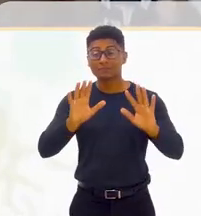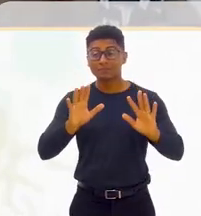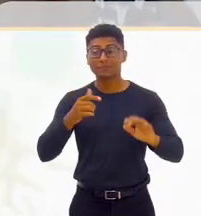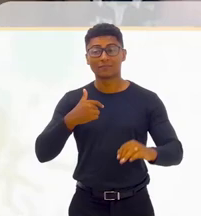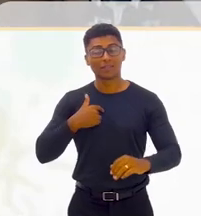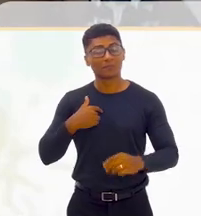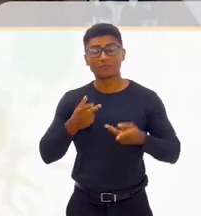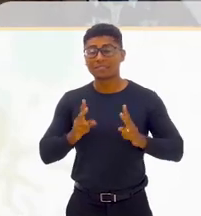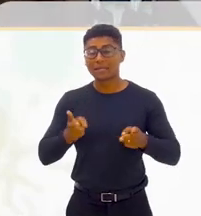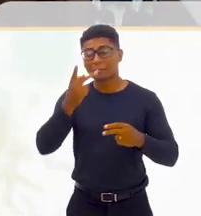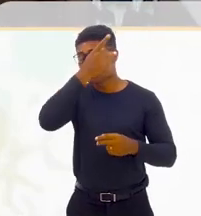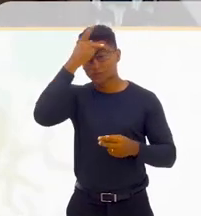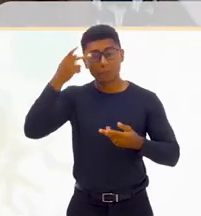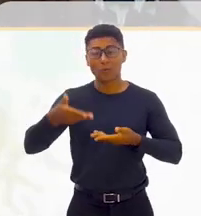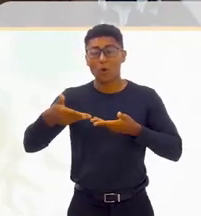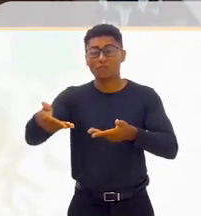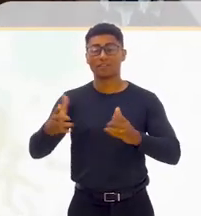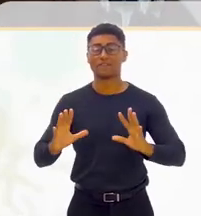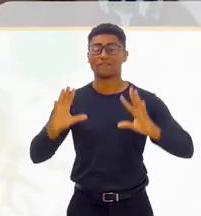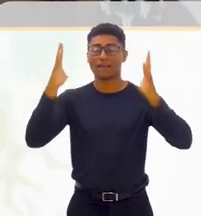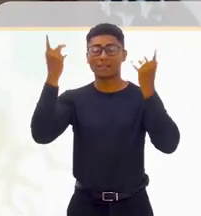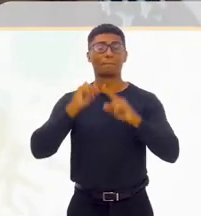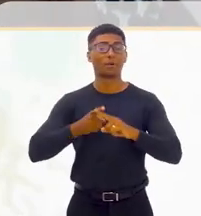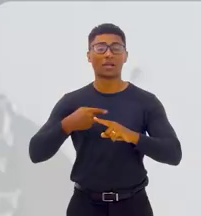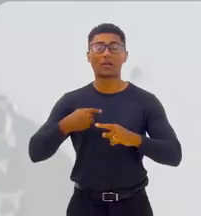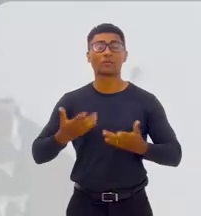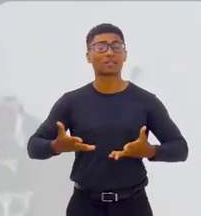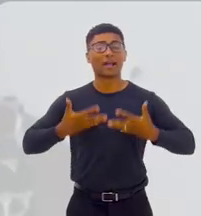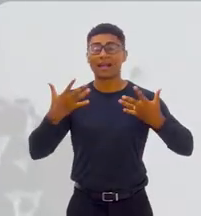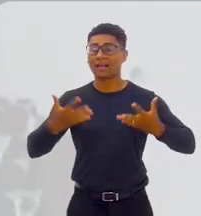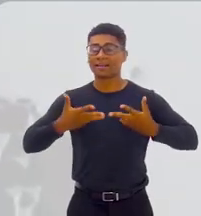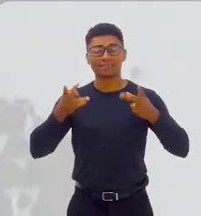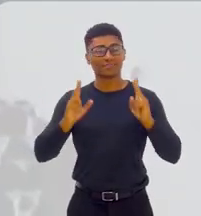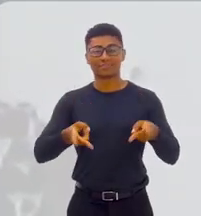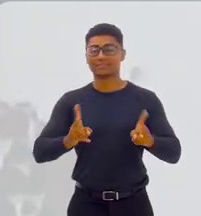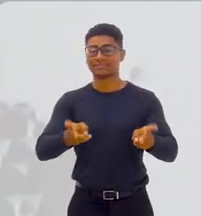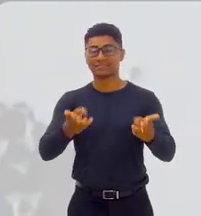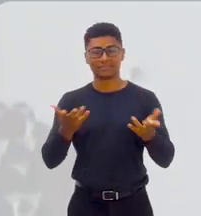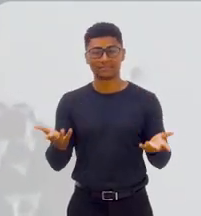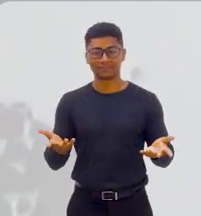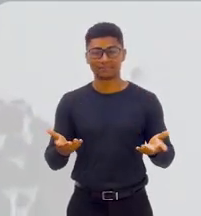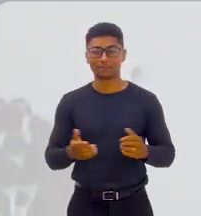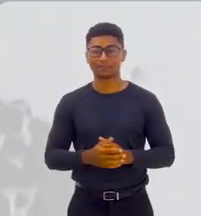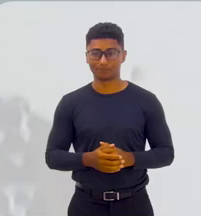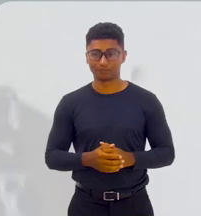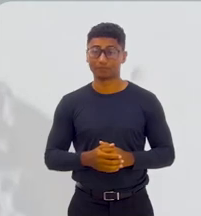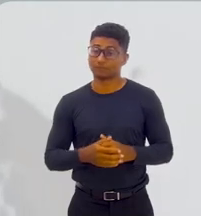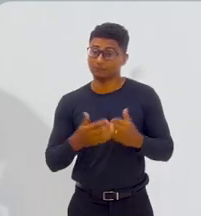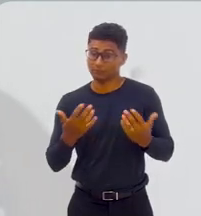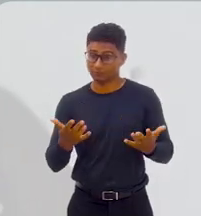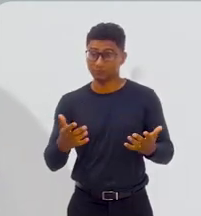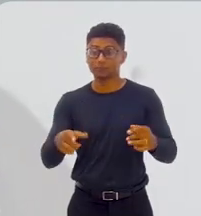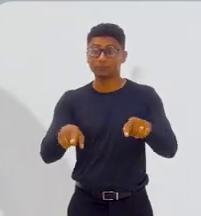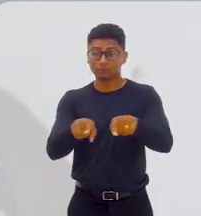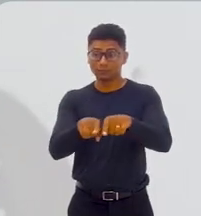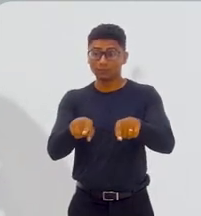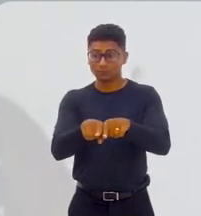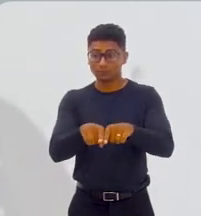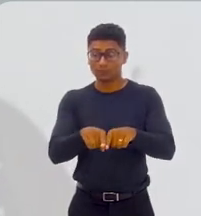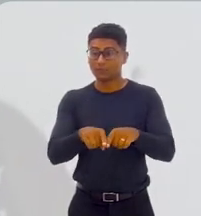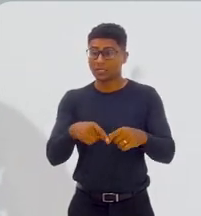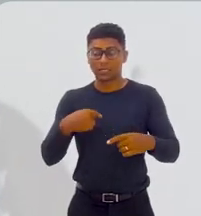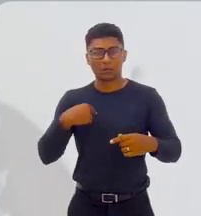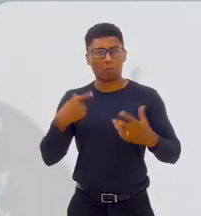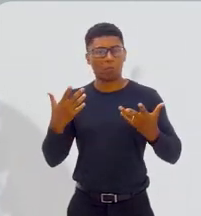eu sempre sou a pessoa convidada para as festas, porque eu carrego comigo a alegria. Então, por conta disso, e recuso, tá?